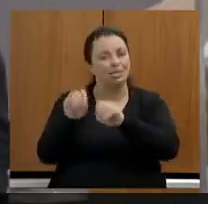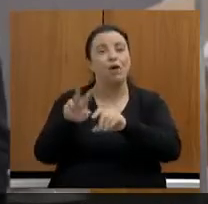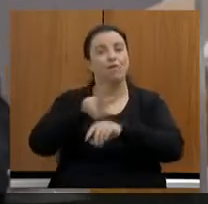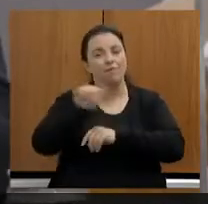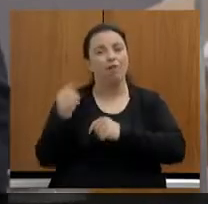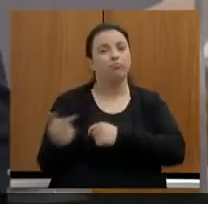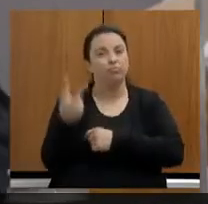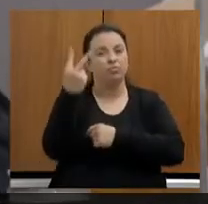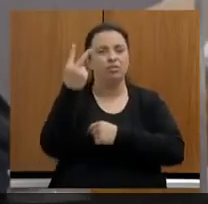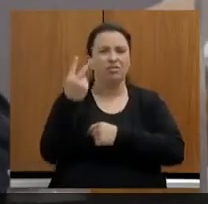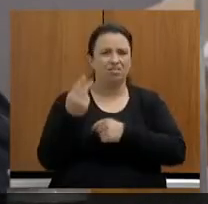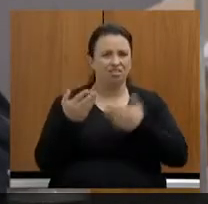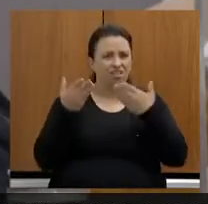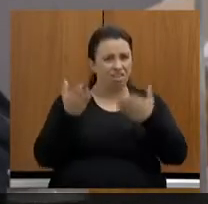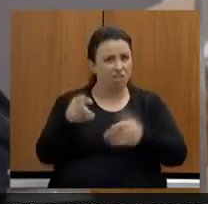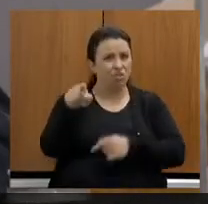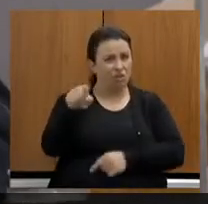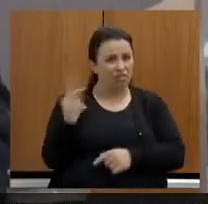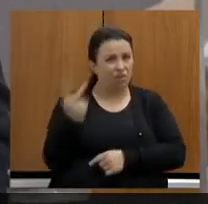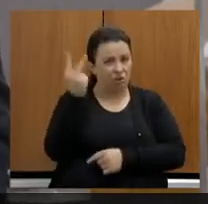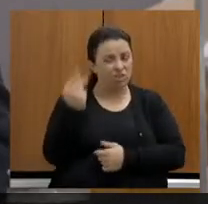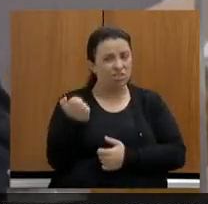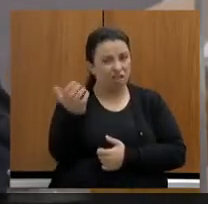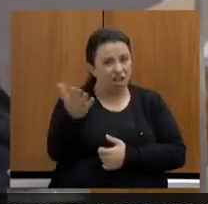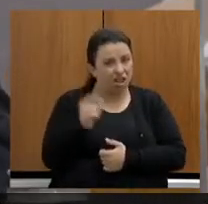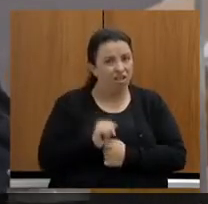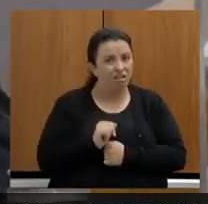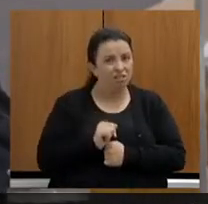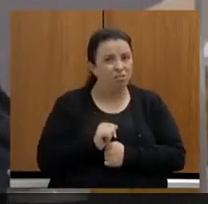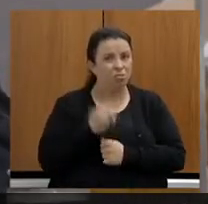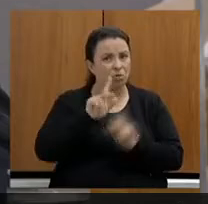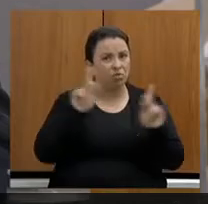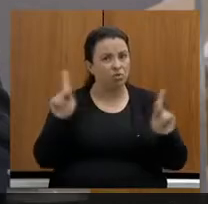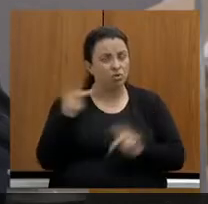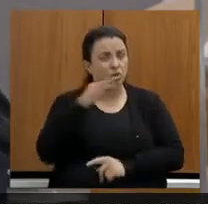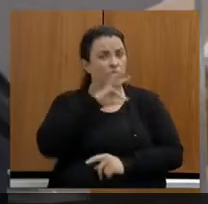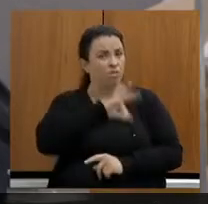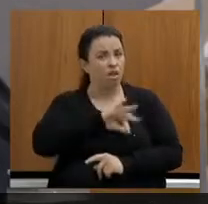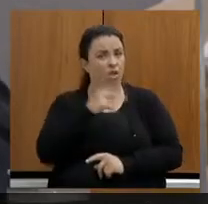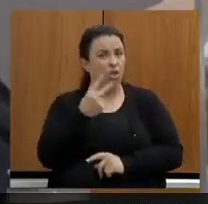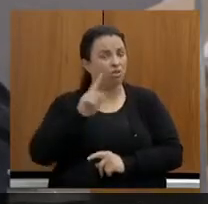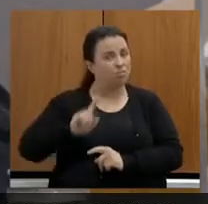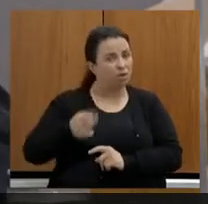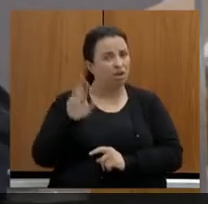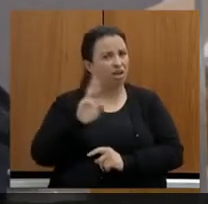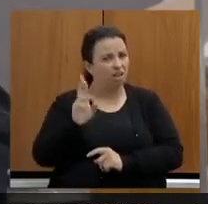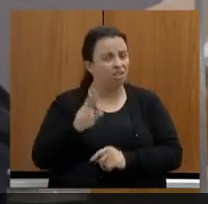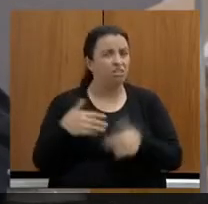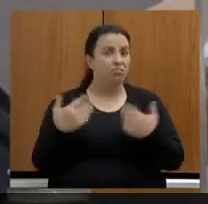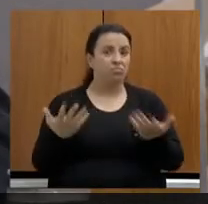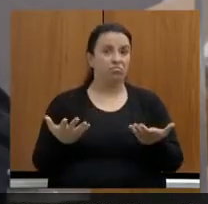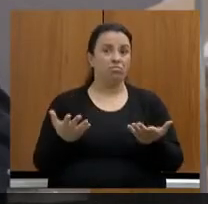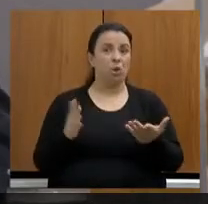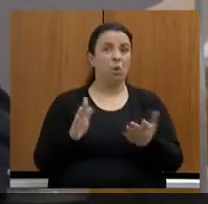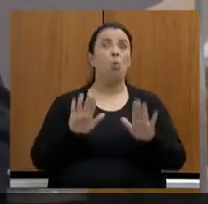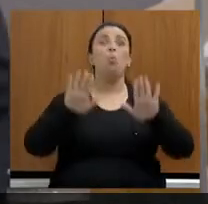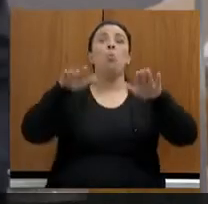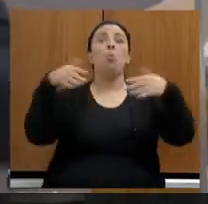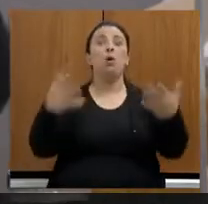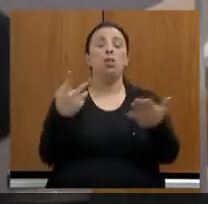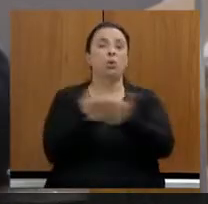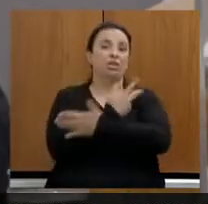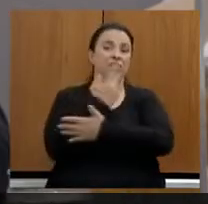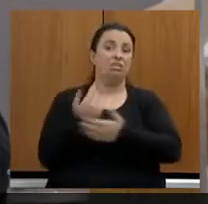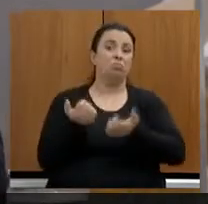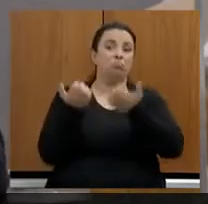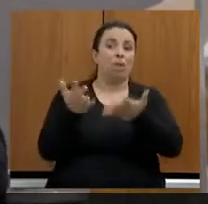valorizar a educação desse estado desse país aqui gente um professor ganha pouco mais r$ 2000 que dia que tem valorização na e faz aqui